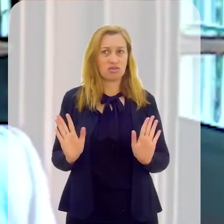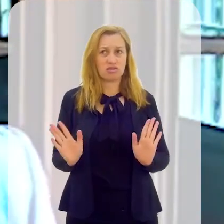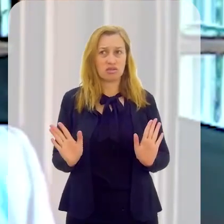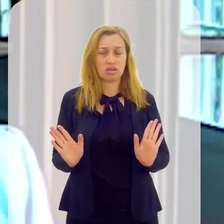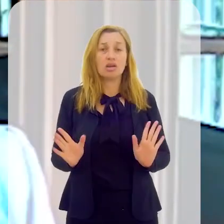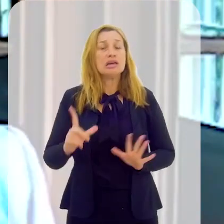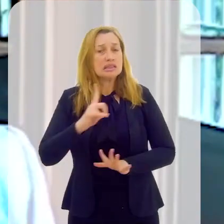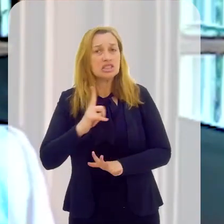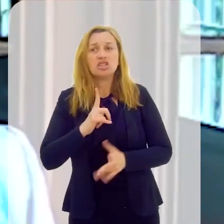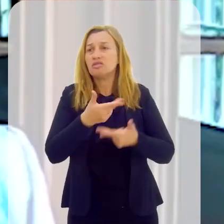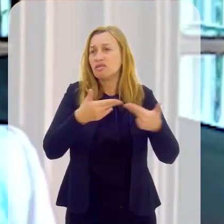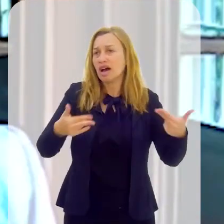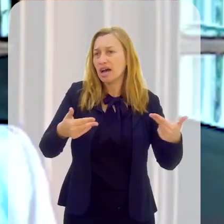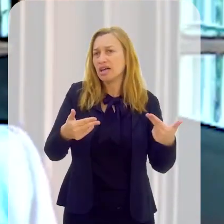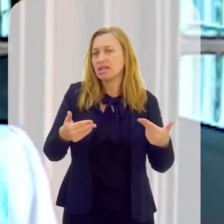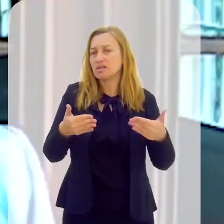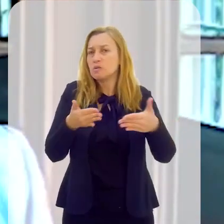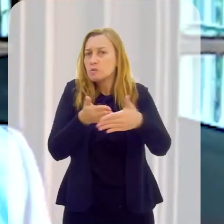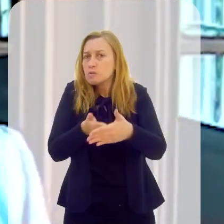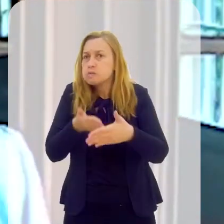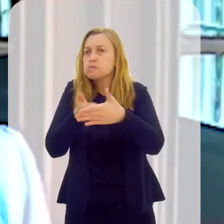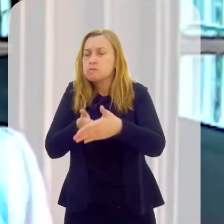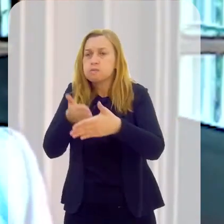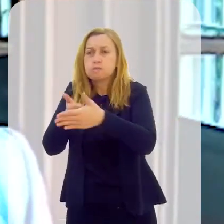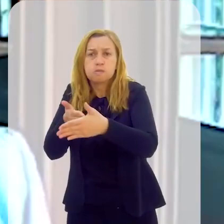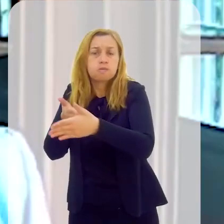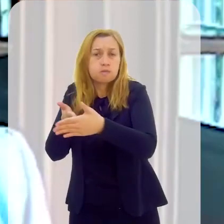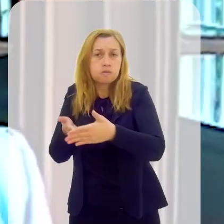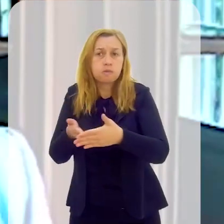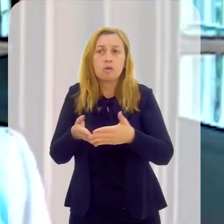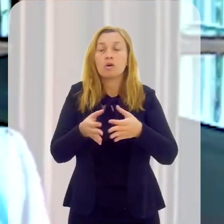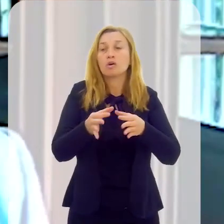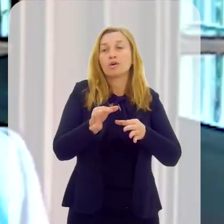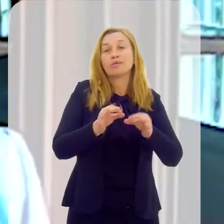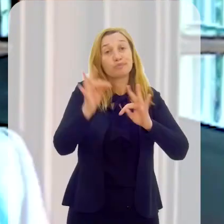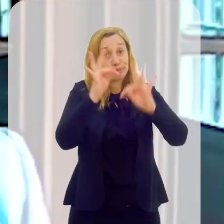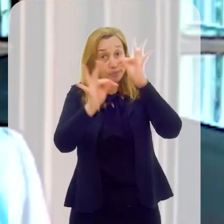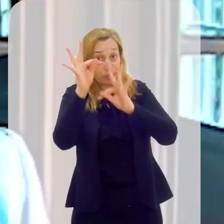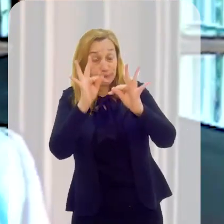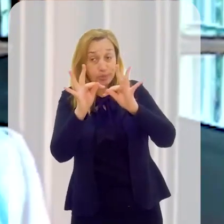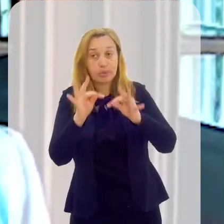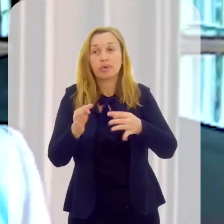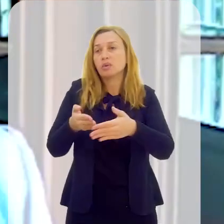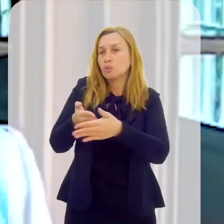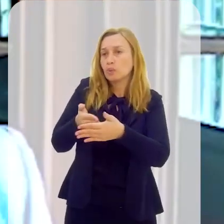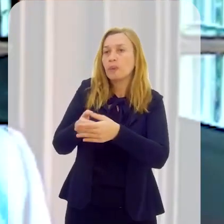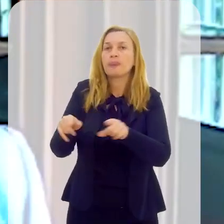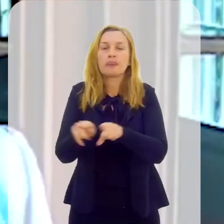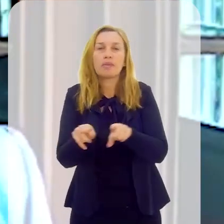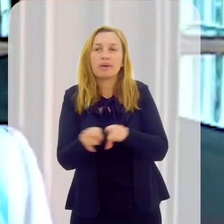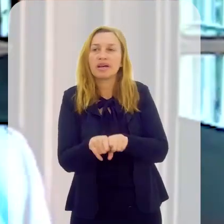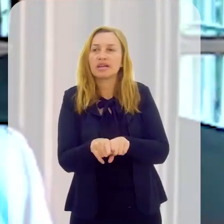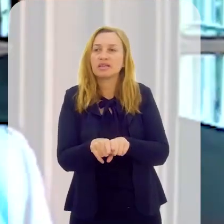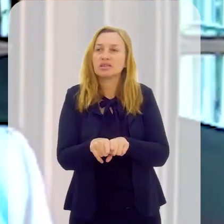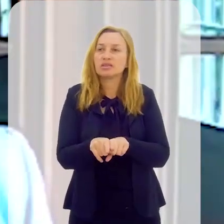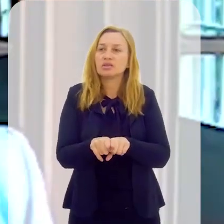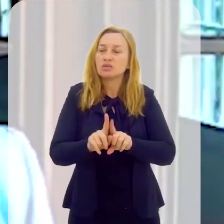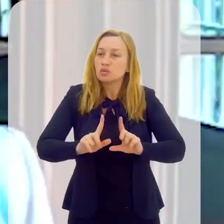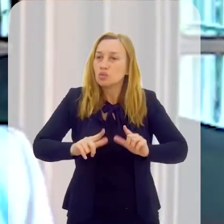diferente e havia muitas restrições de ordem tecnológica, restrições